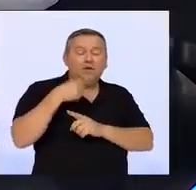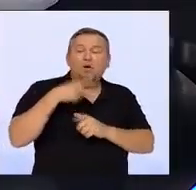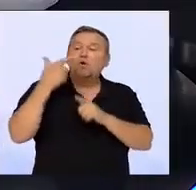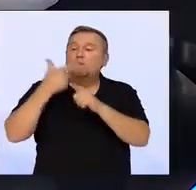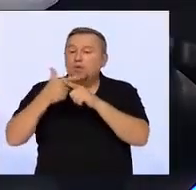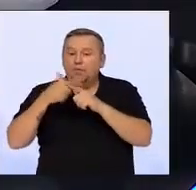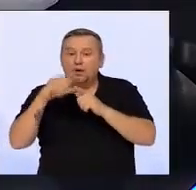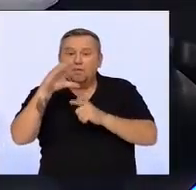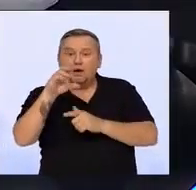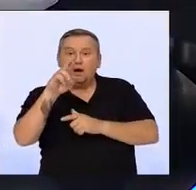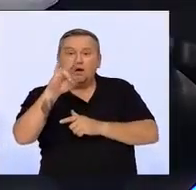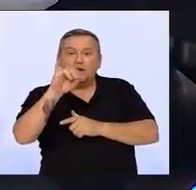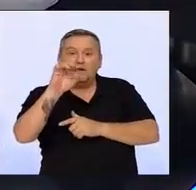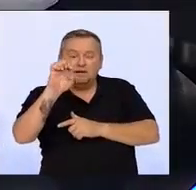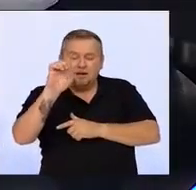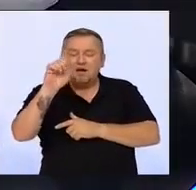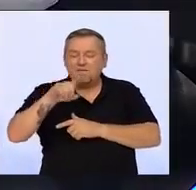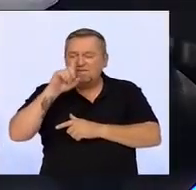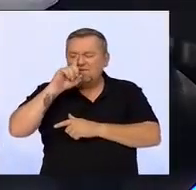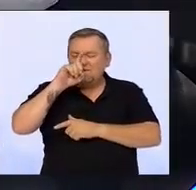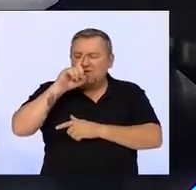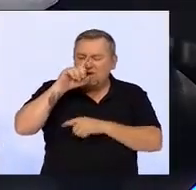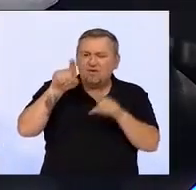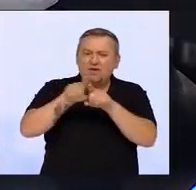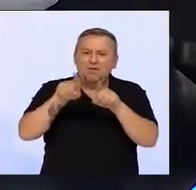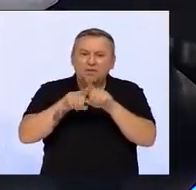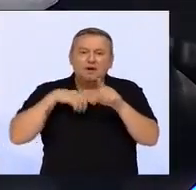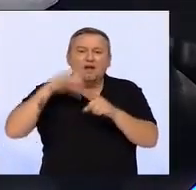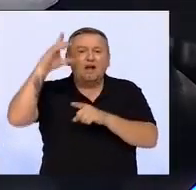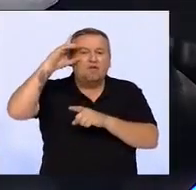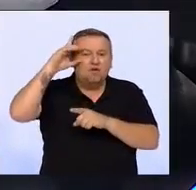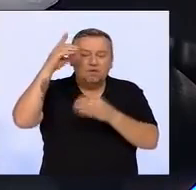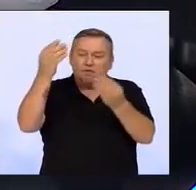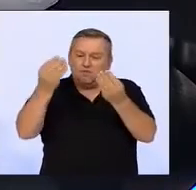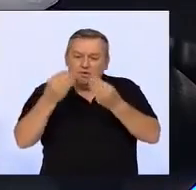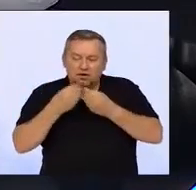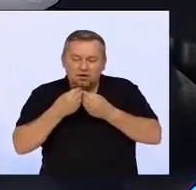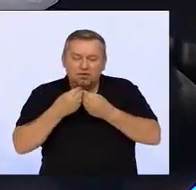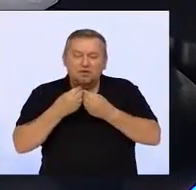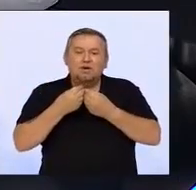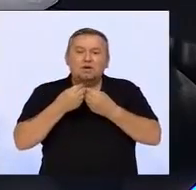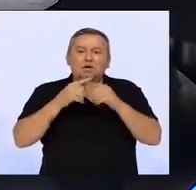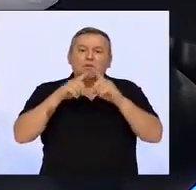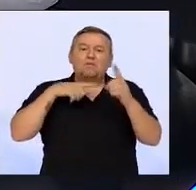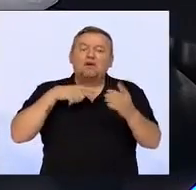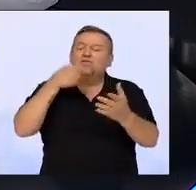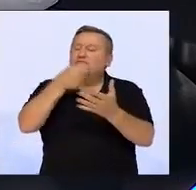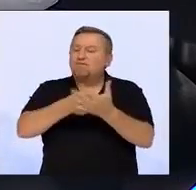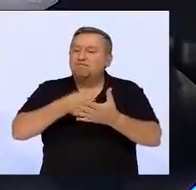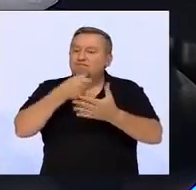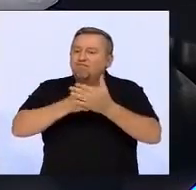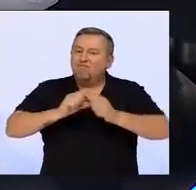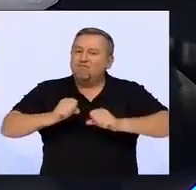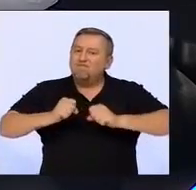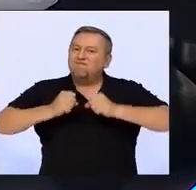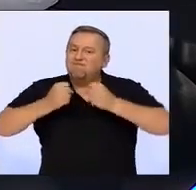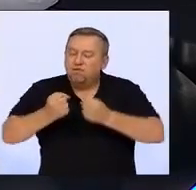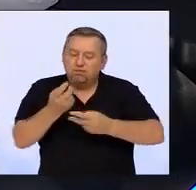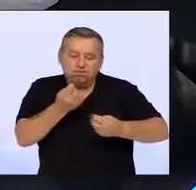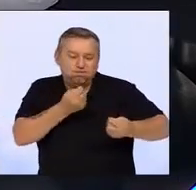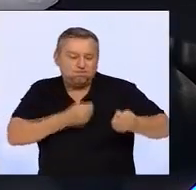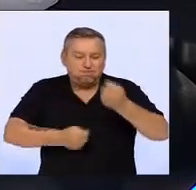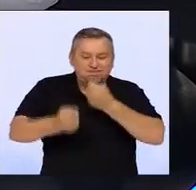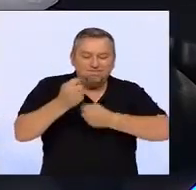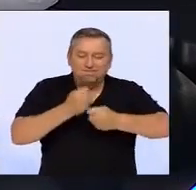crise que a Dilma e o Temer, com seu naufrágio do seu Titanic, nos jogou, vai exigir um esforço muito grande na economia, não vai ser